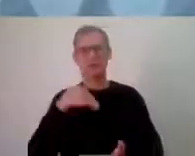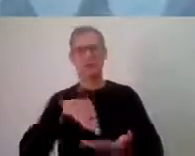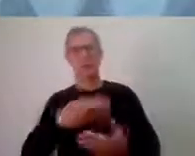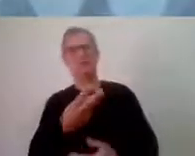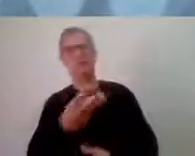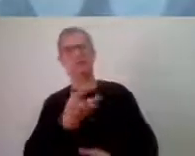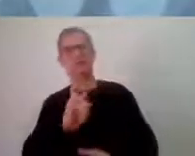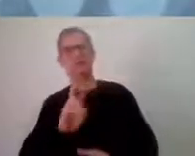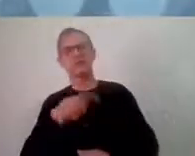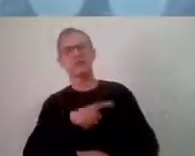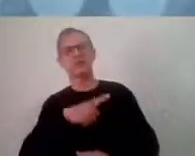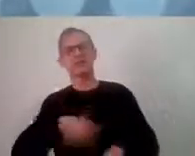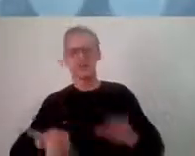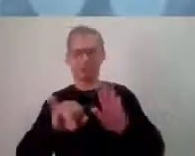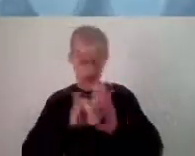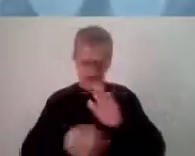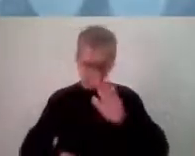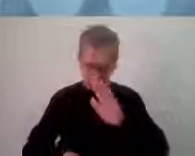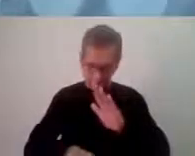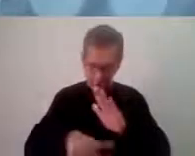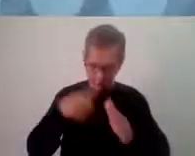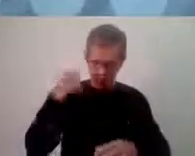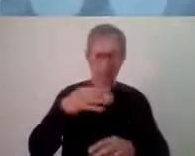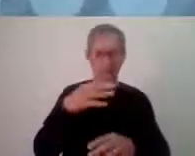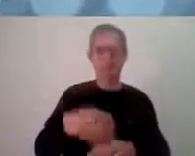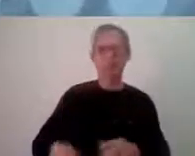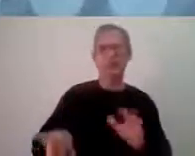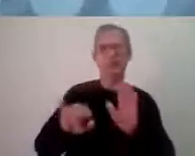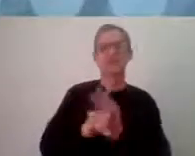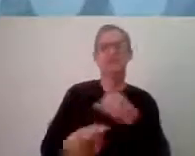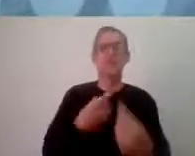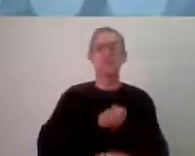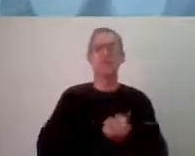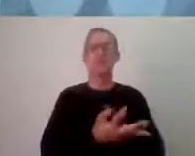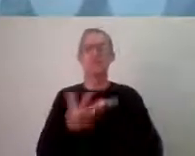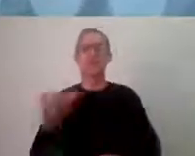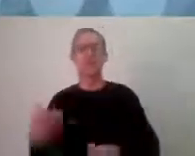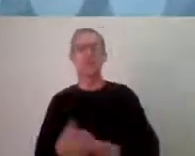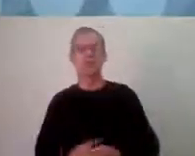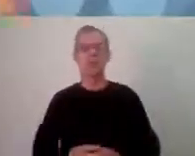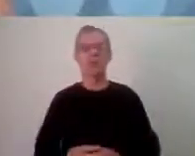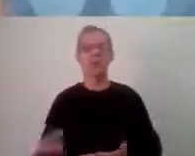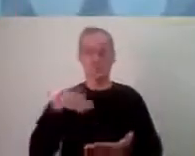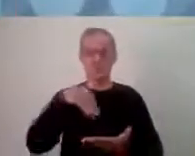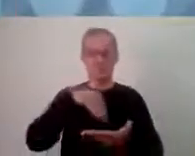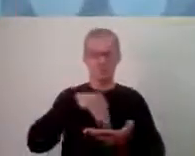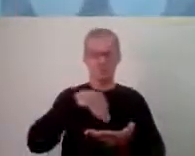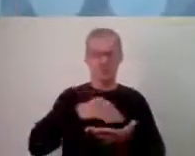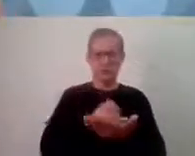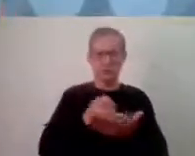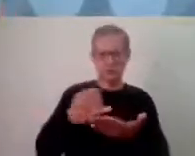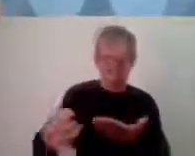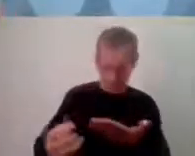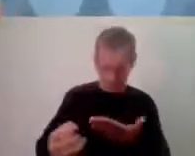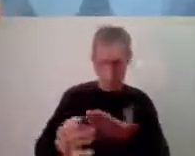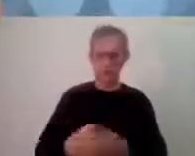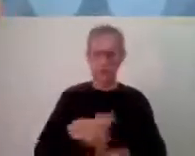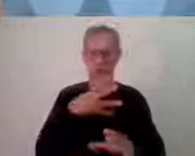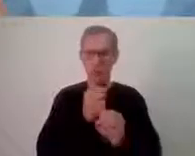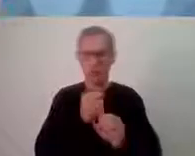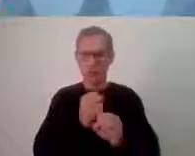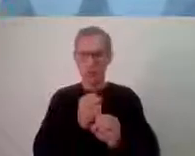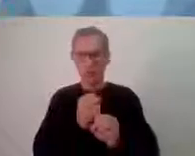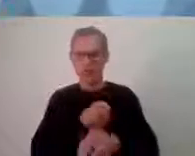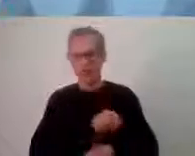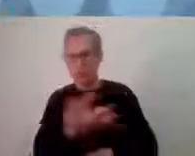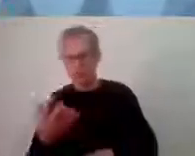que nós podemos saber? Nós precisamos saber primeiro qual que é a quantidade no modelo inicial, né, na previsão, e